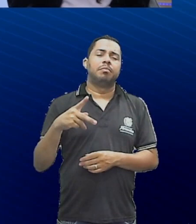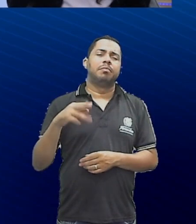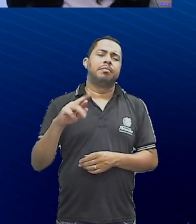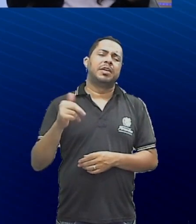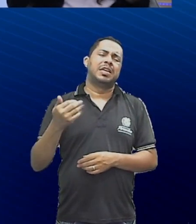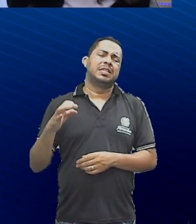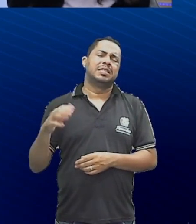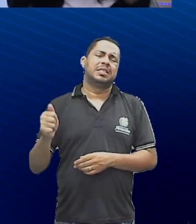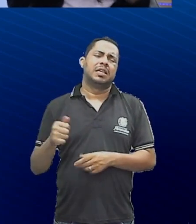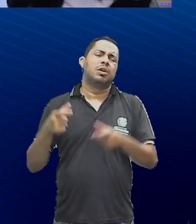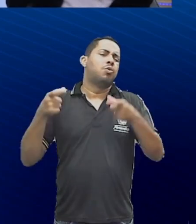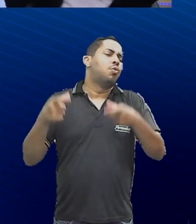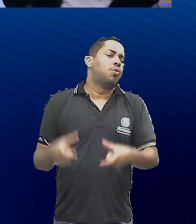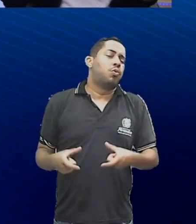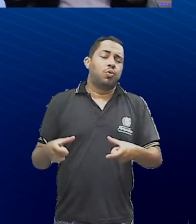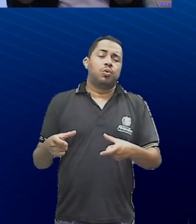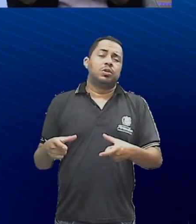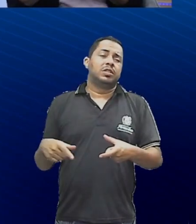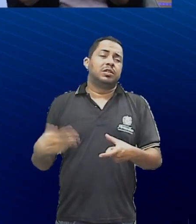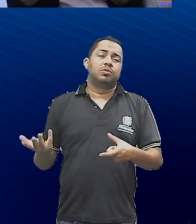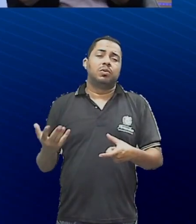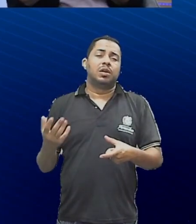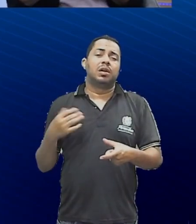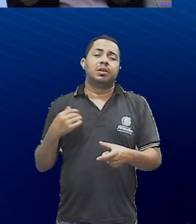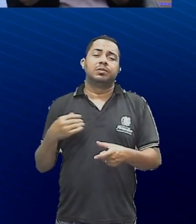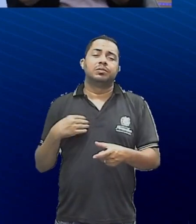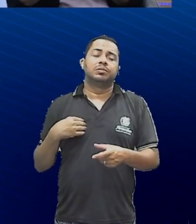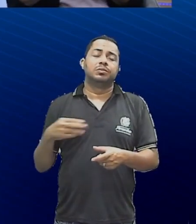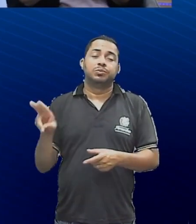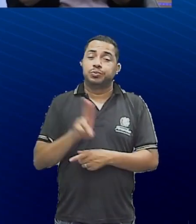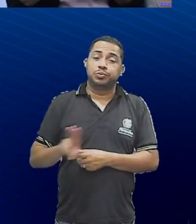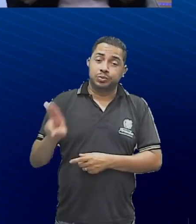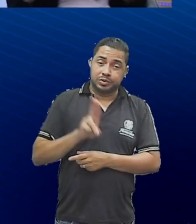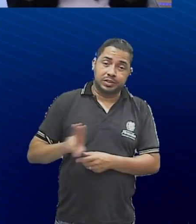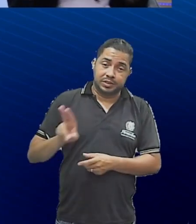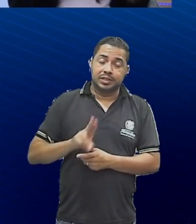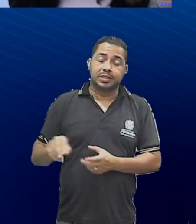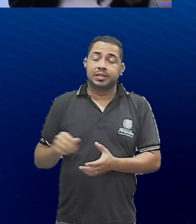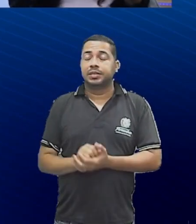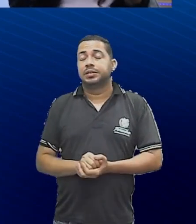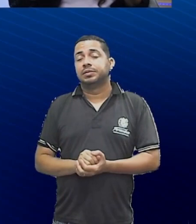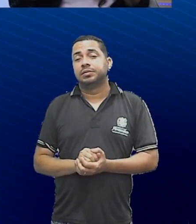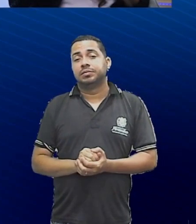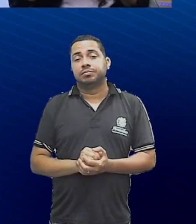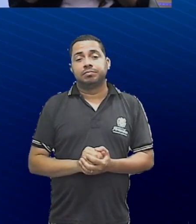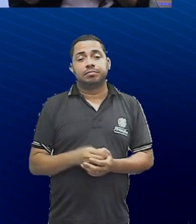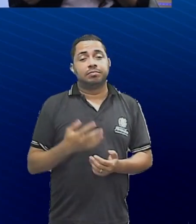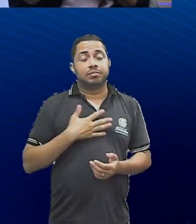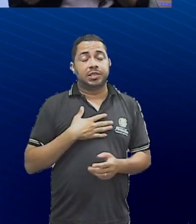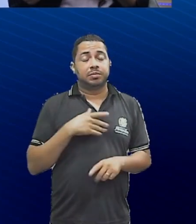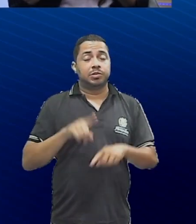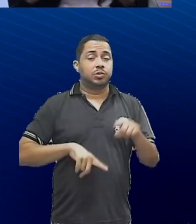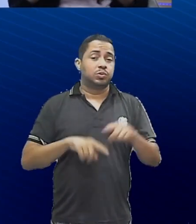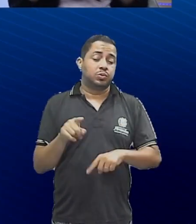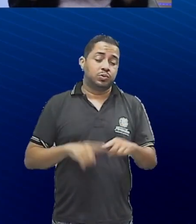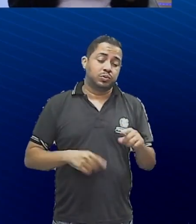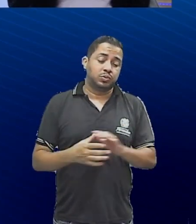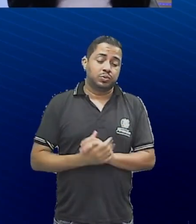Onde eu vou disponibilizar, quais os canais que eu vou disponibilizar o meu produto? Onde